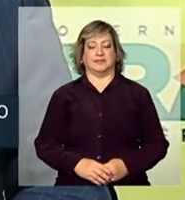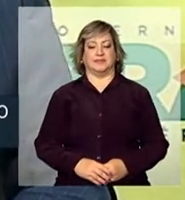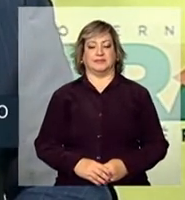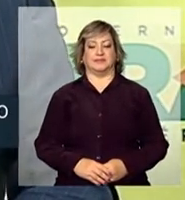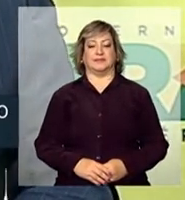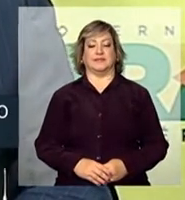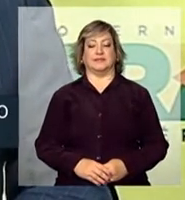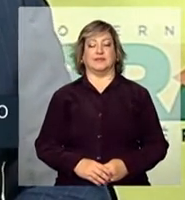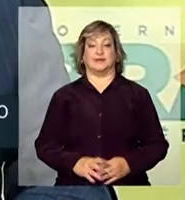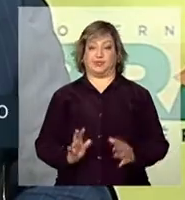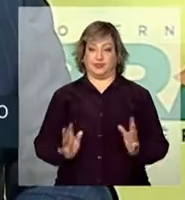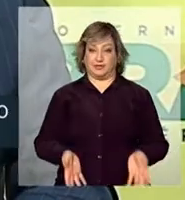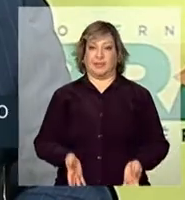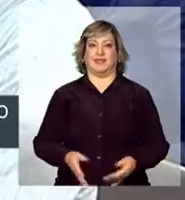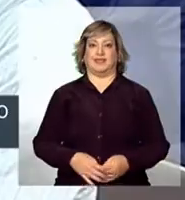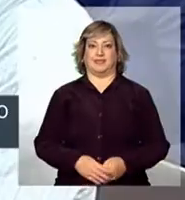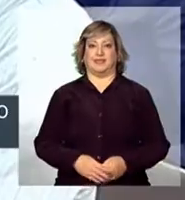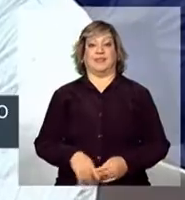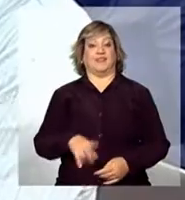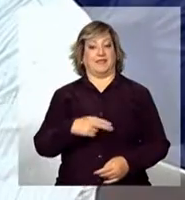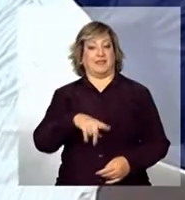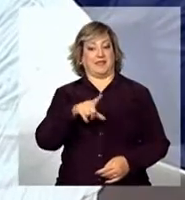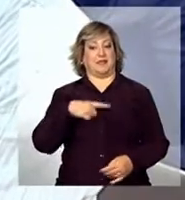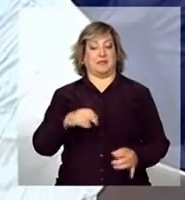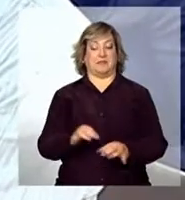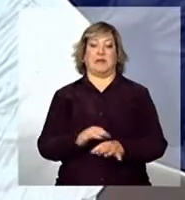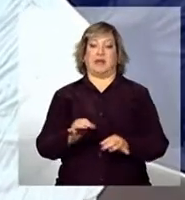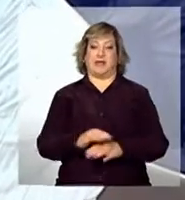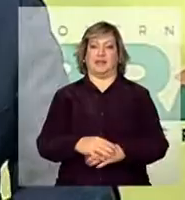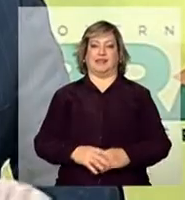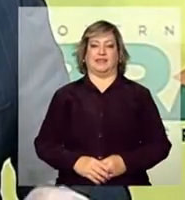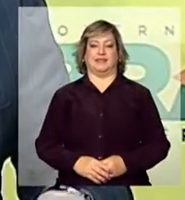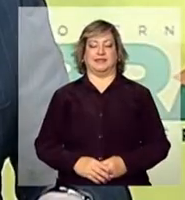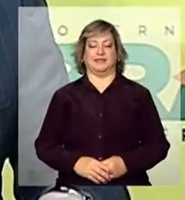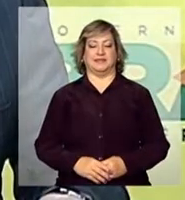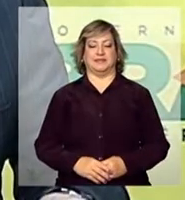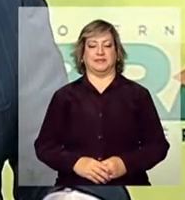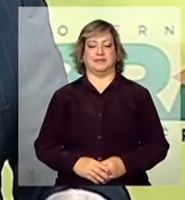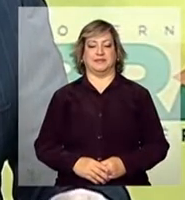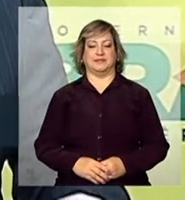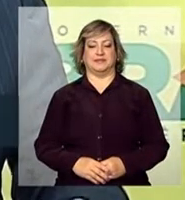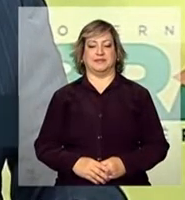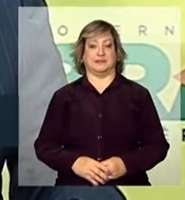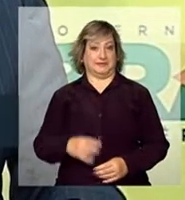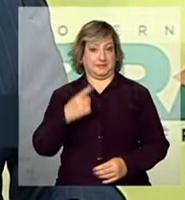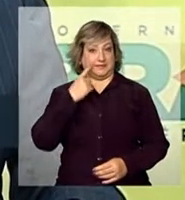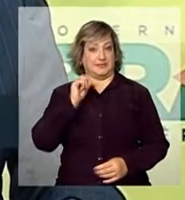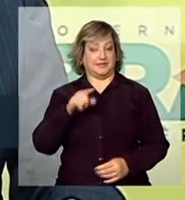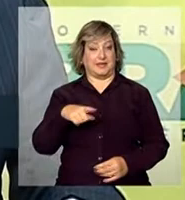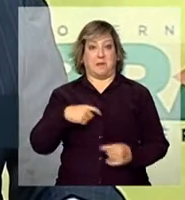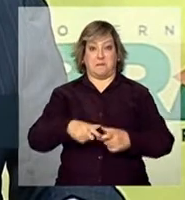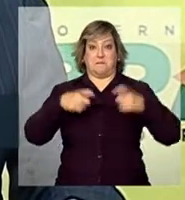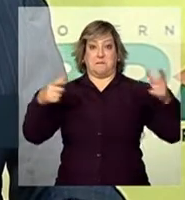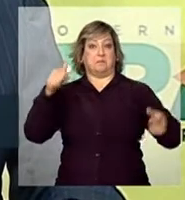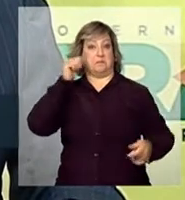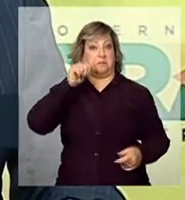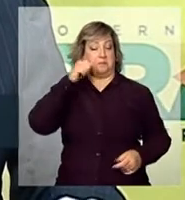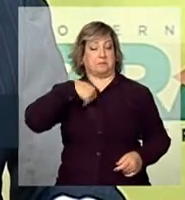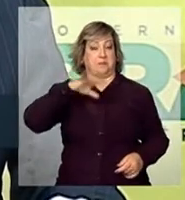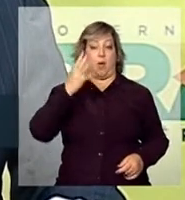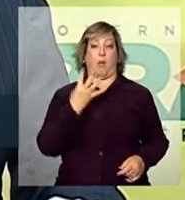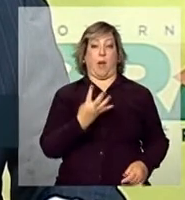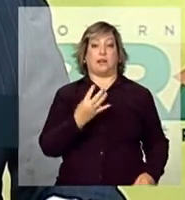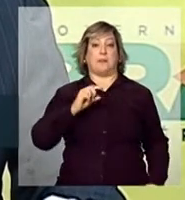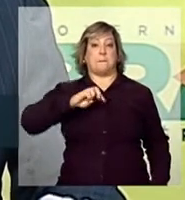já já vai se for para aí ó Oi Nilzete maioria aqui ó